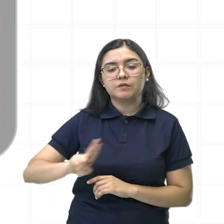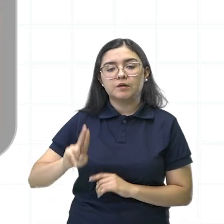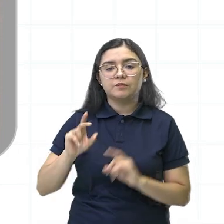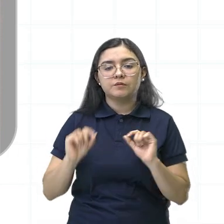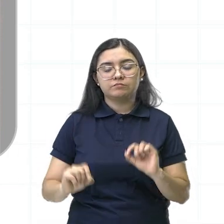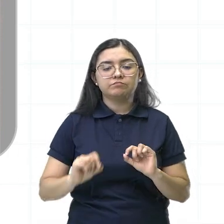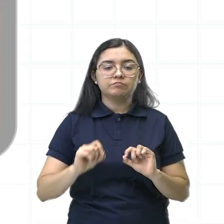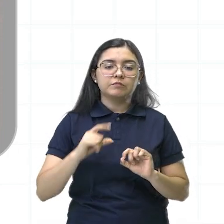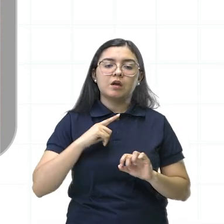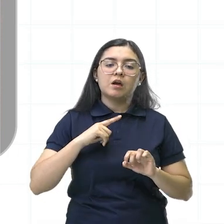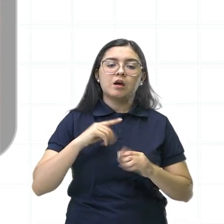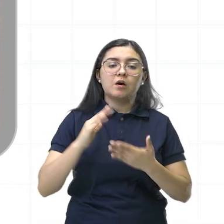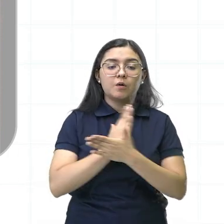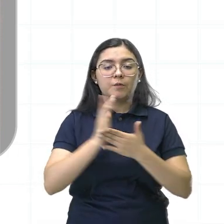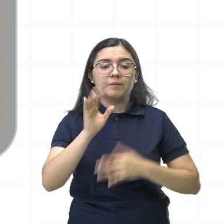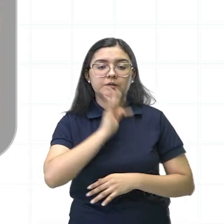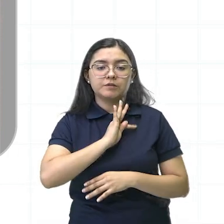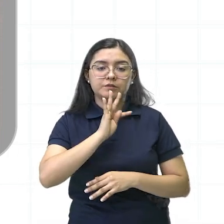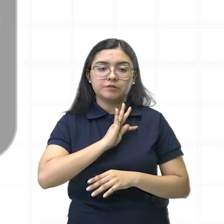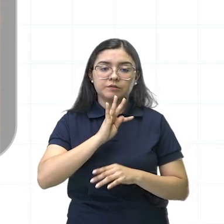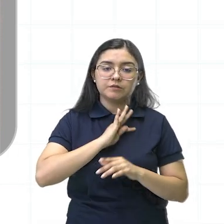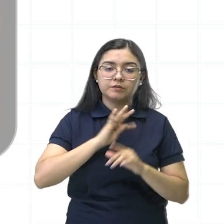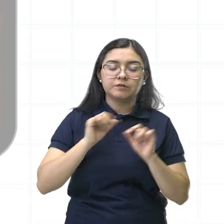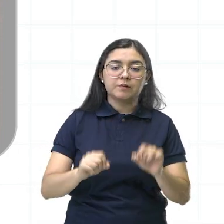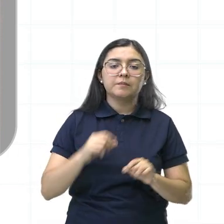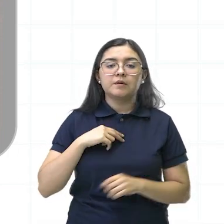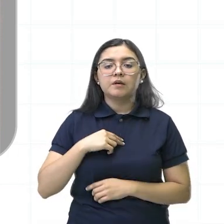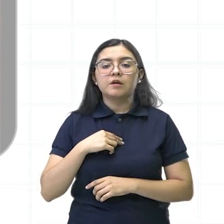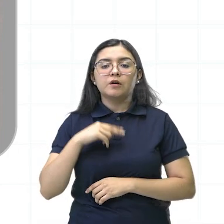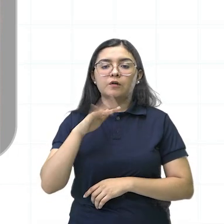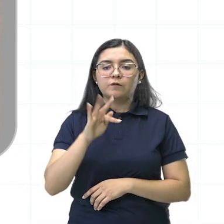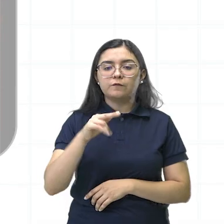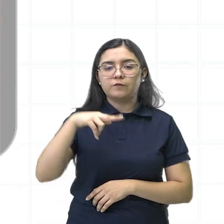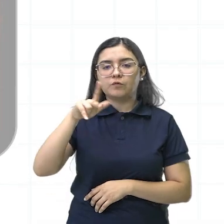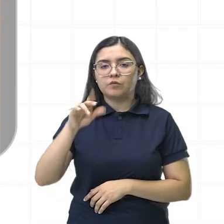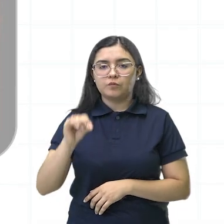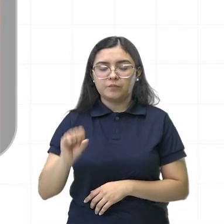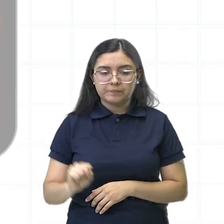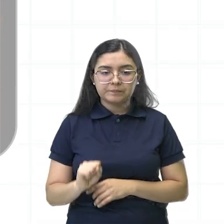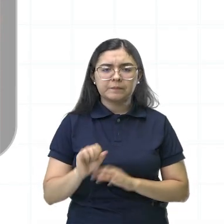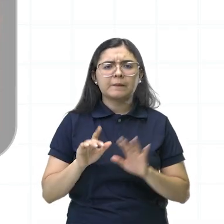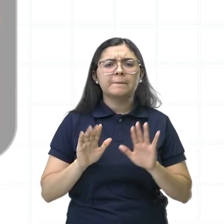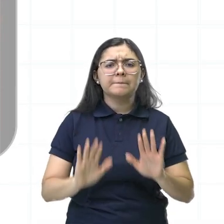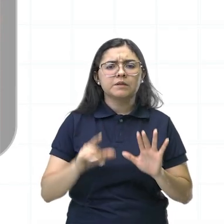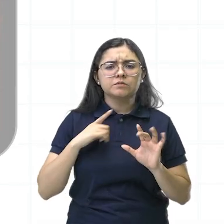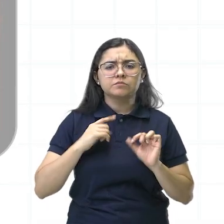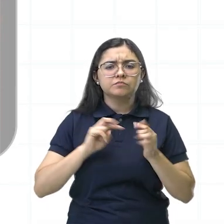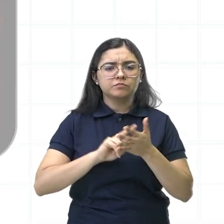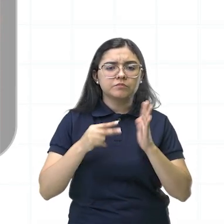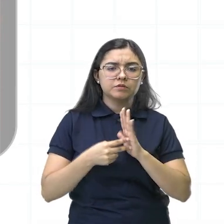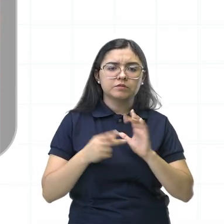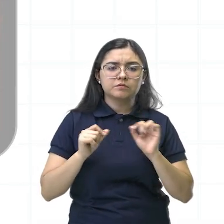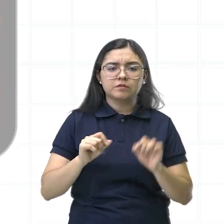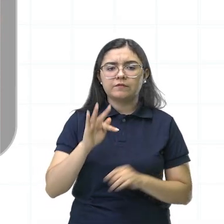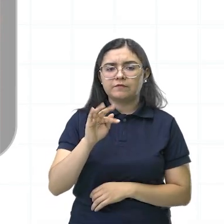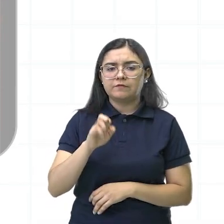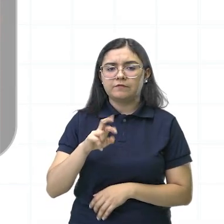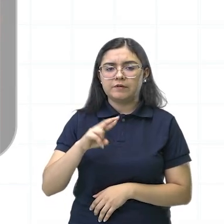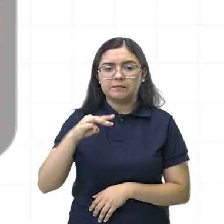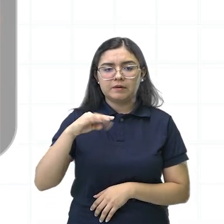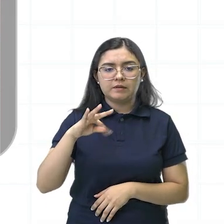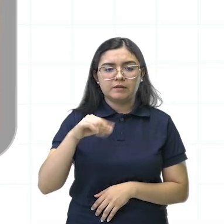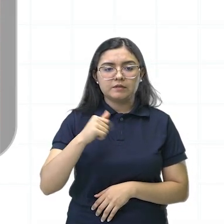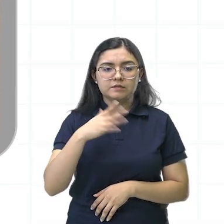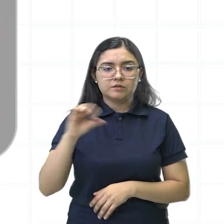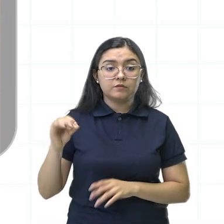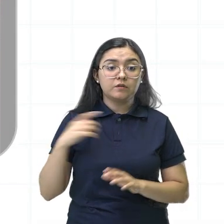aí determinadas técnicas, o fungo também penicillium. Mas o que é essa fermentação, né? Vamos